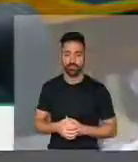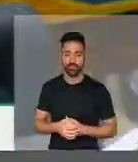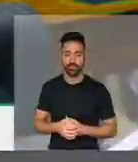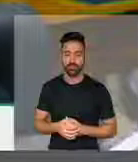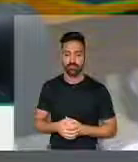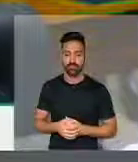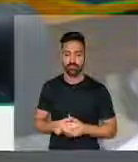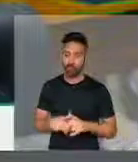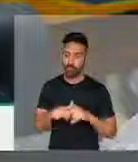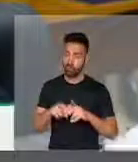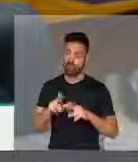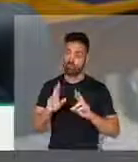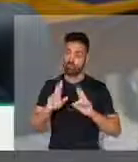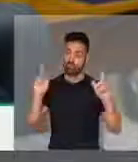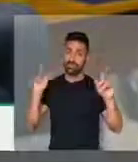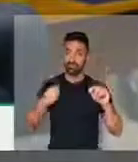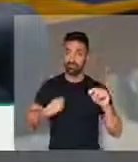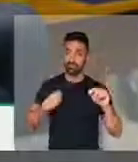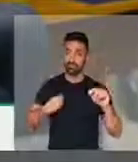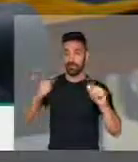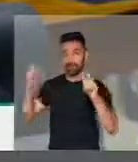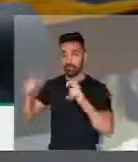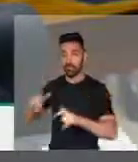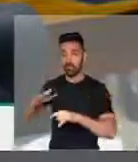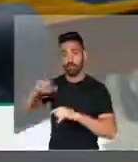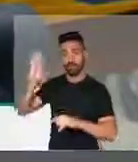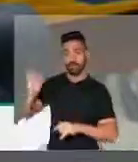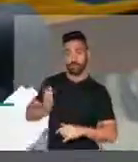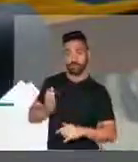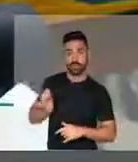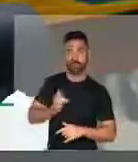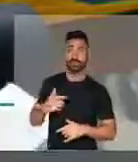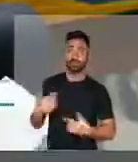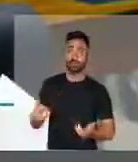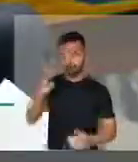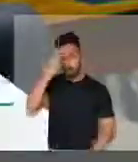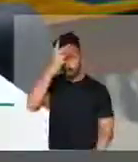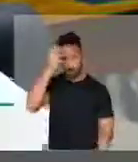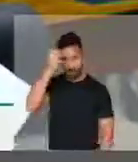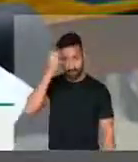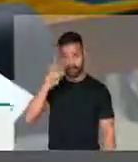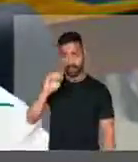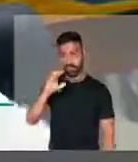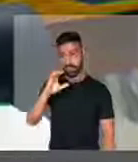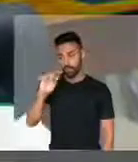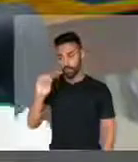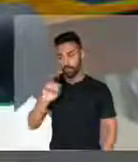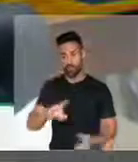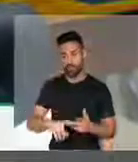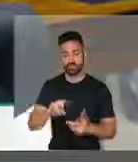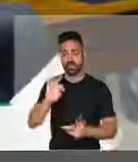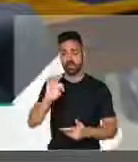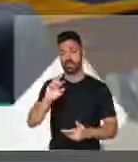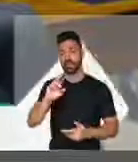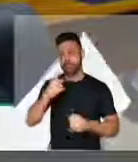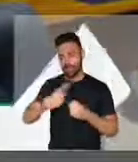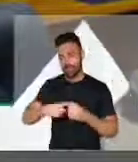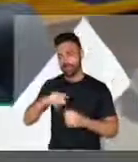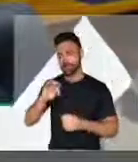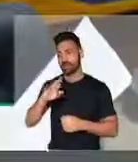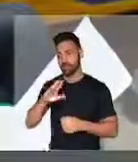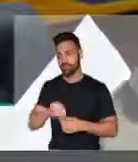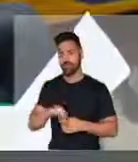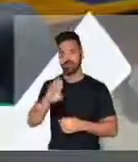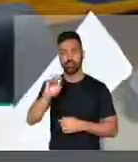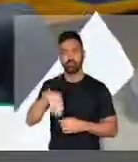é bem diferente do que regiões mais ricas. Então, o prefeito de Poço Dantas, o prefeito de Triunfo, a cidade de